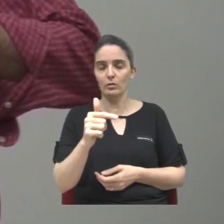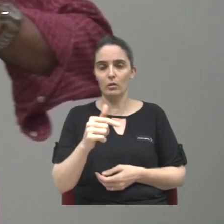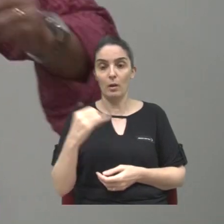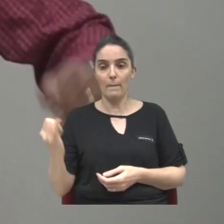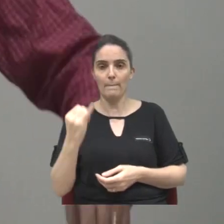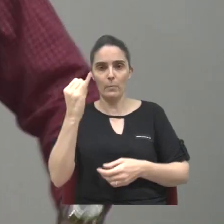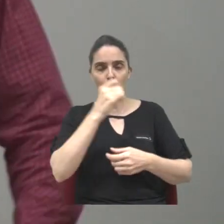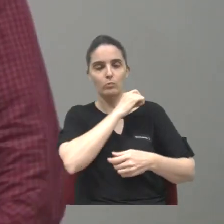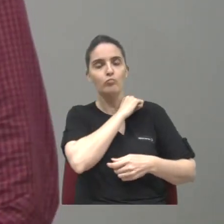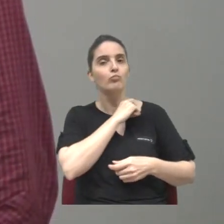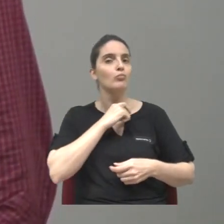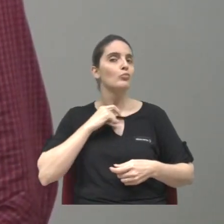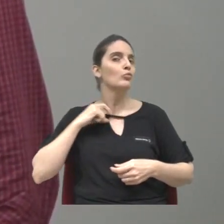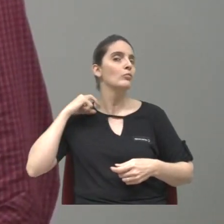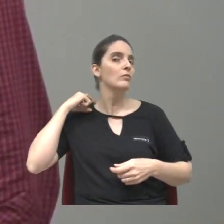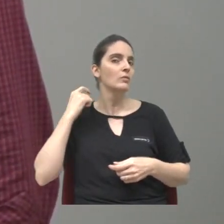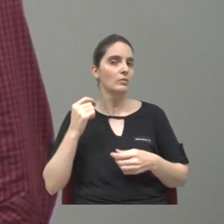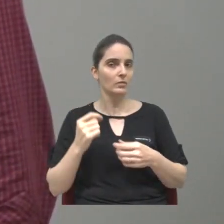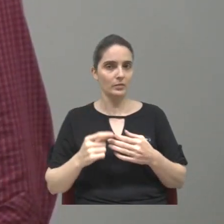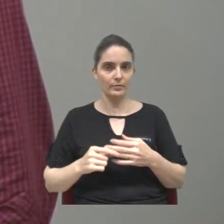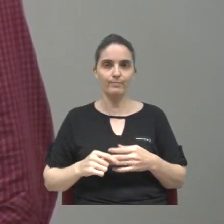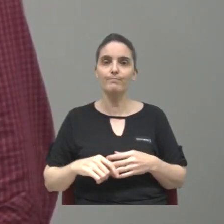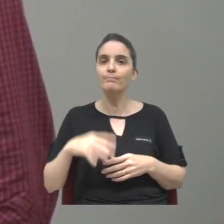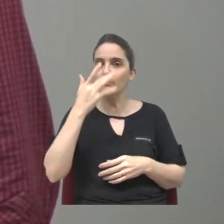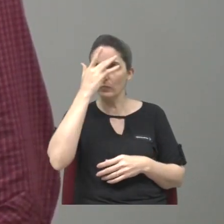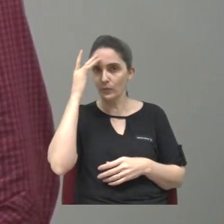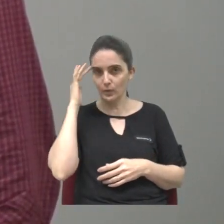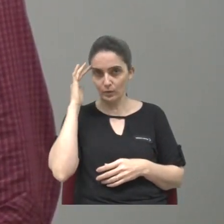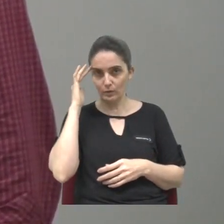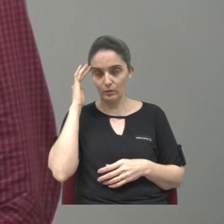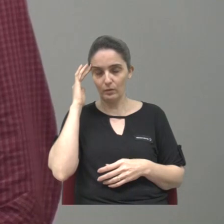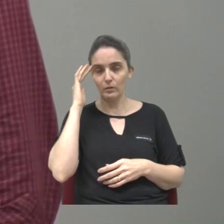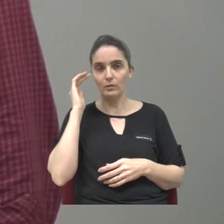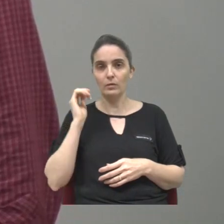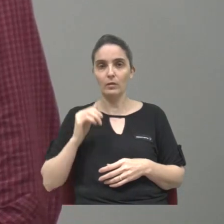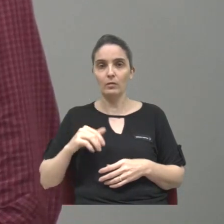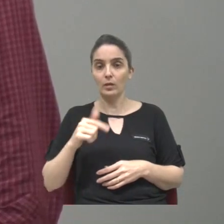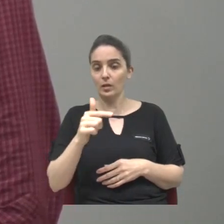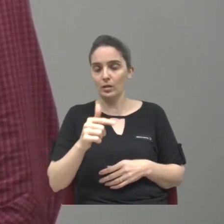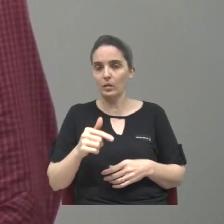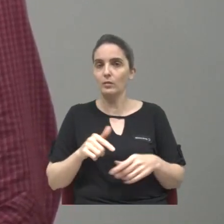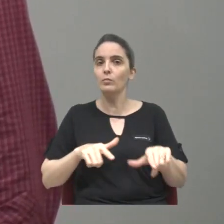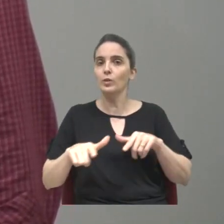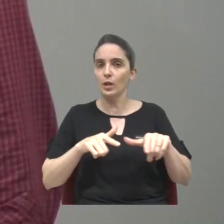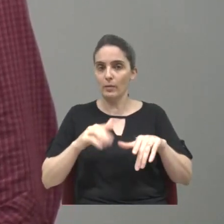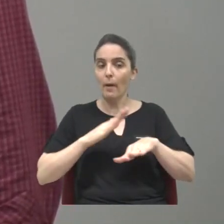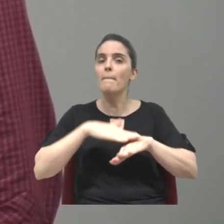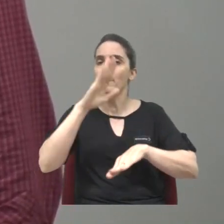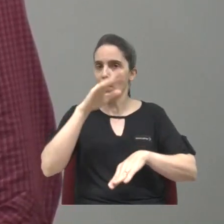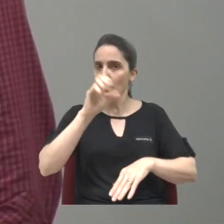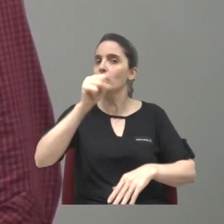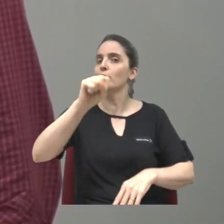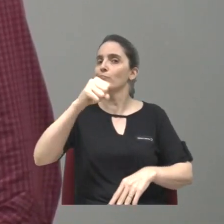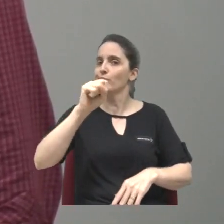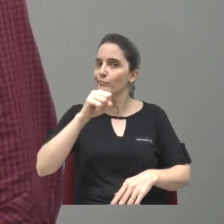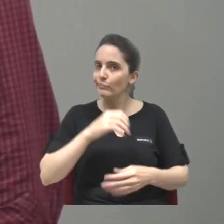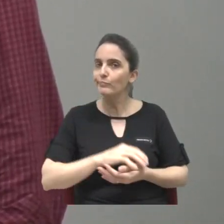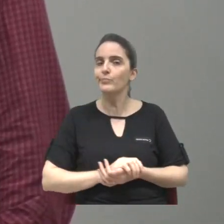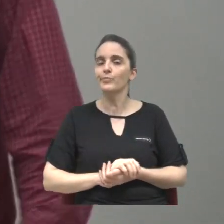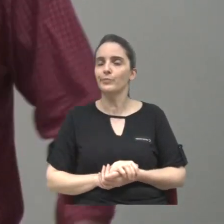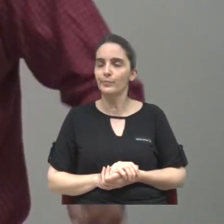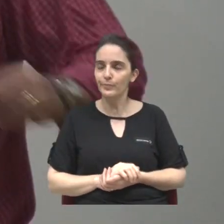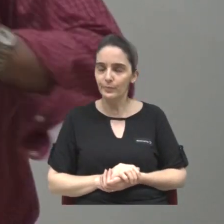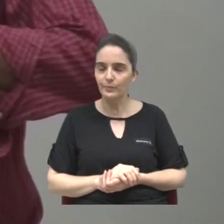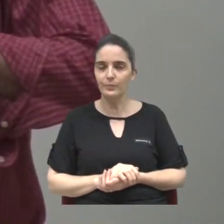de gente em situação de risco seria muito maior se não tivesse esse trabalho informal hoje na nossa cidade